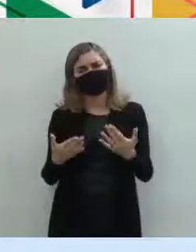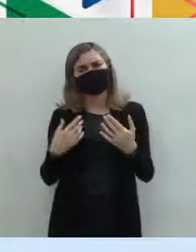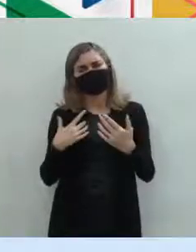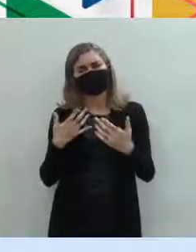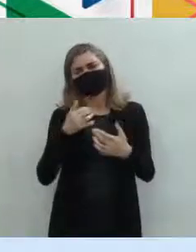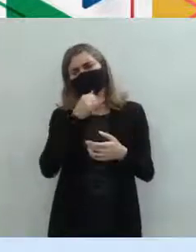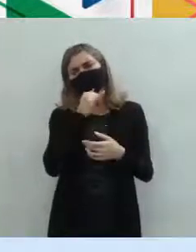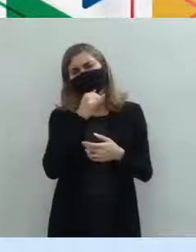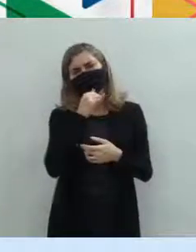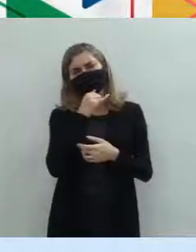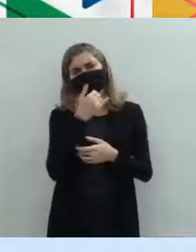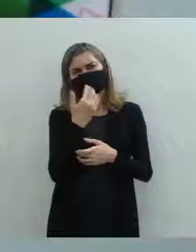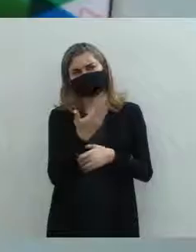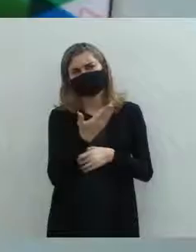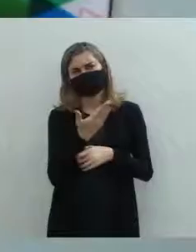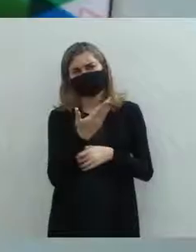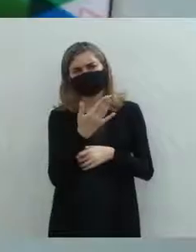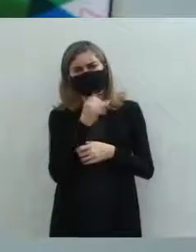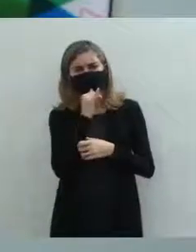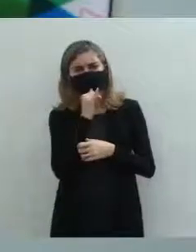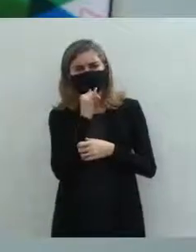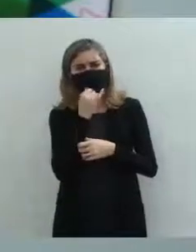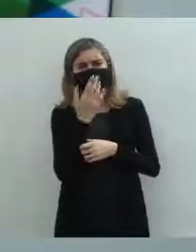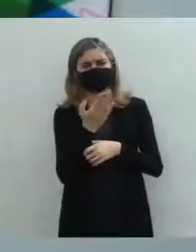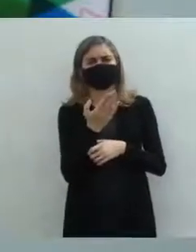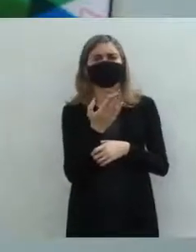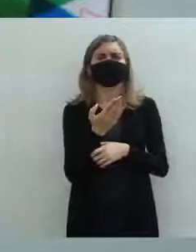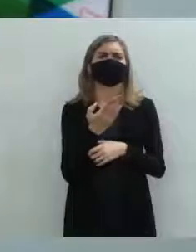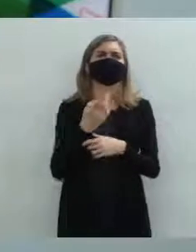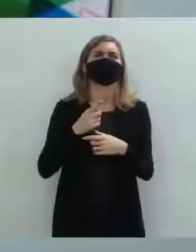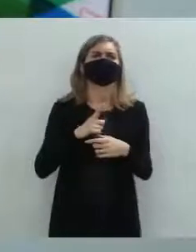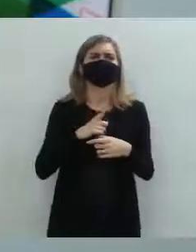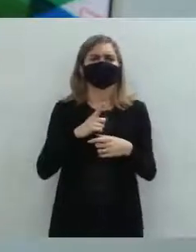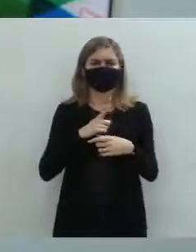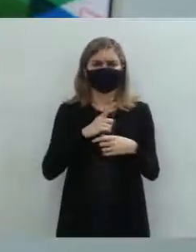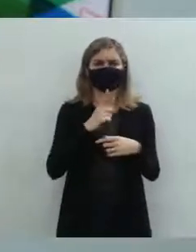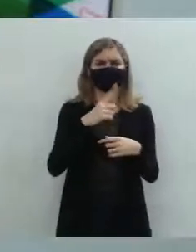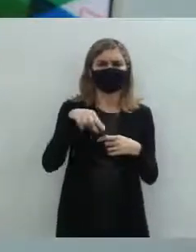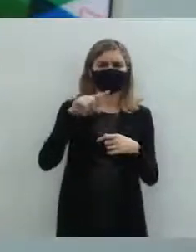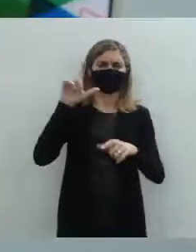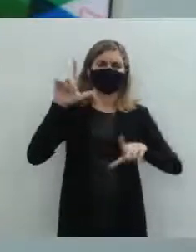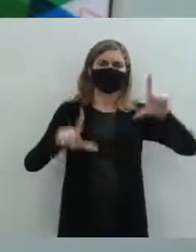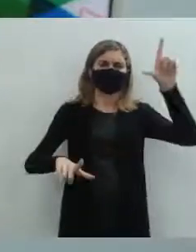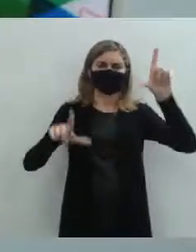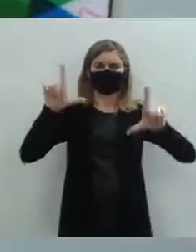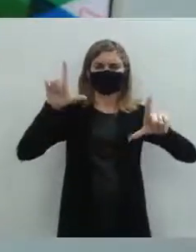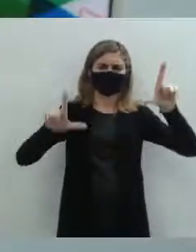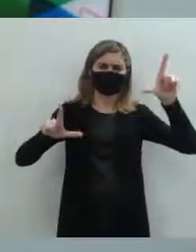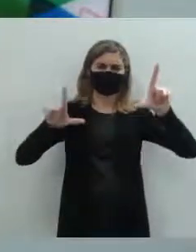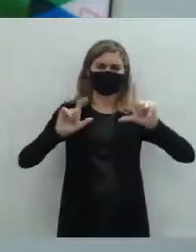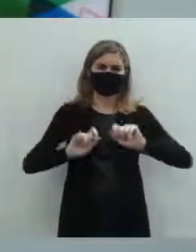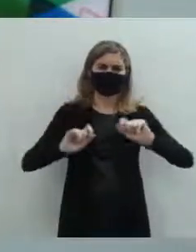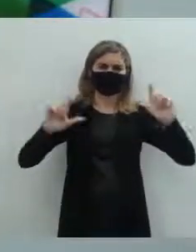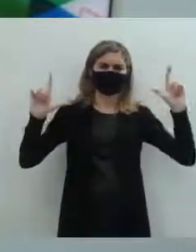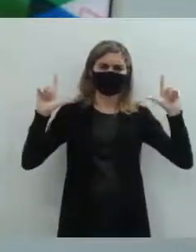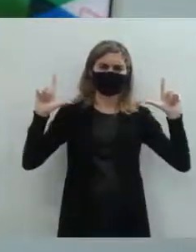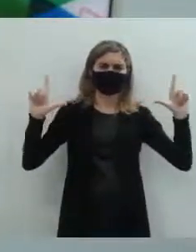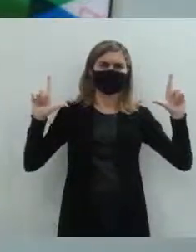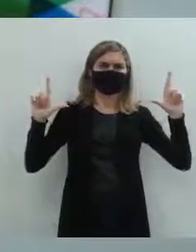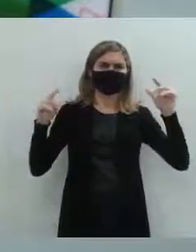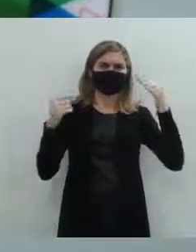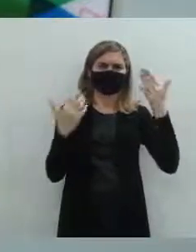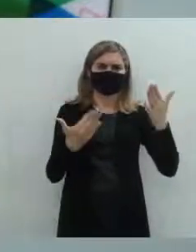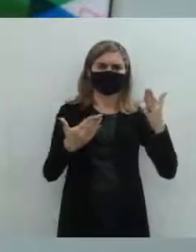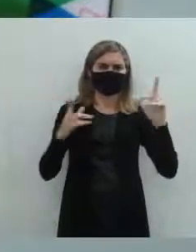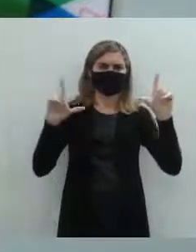dar um exemplo aqui, por exemplo, tá? A gente tem a nossa TV, nosso monitor. Essa